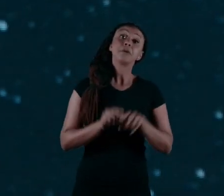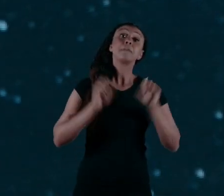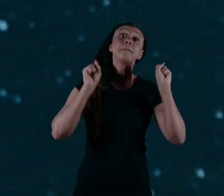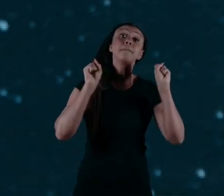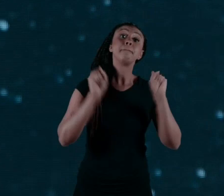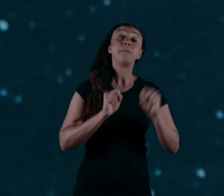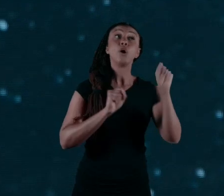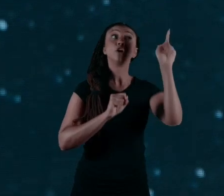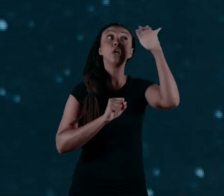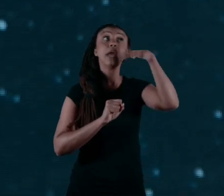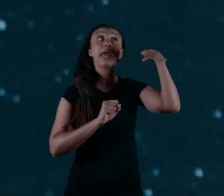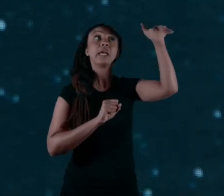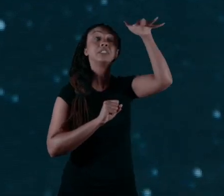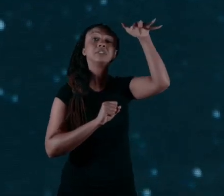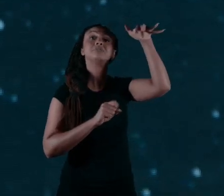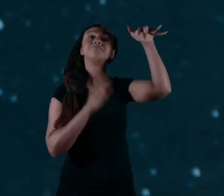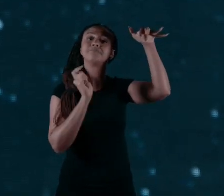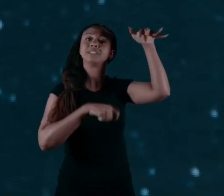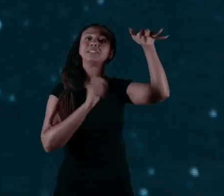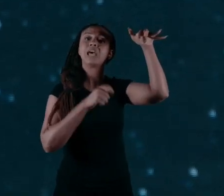no mundo espiritual.